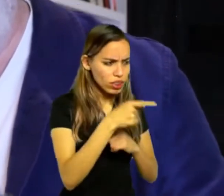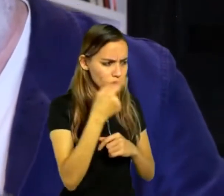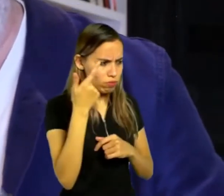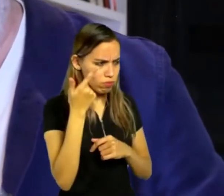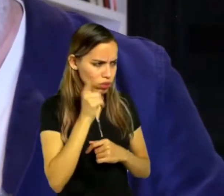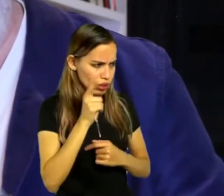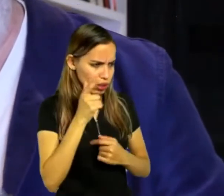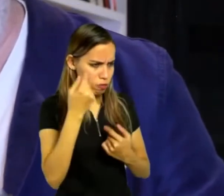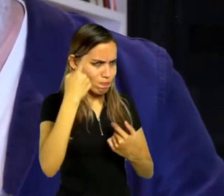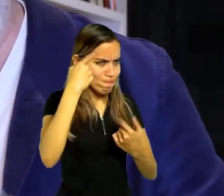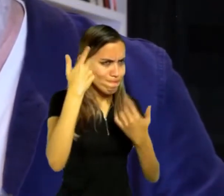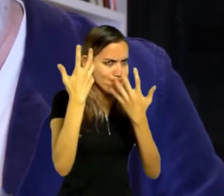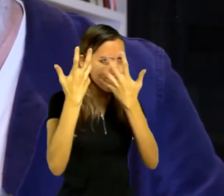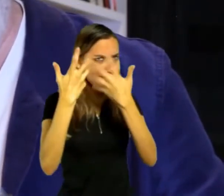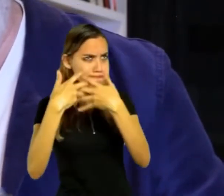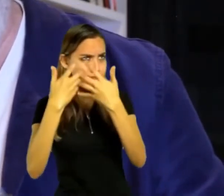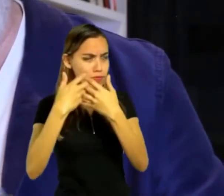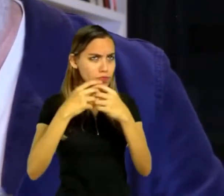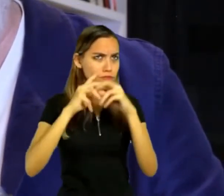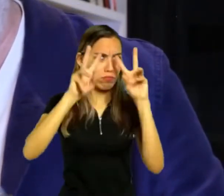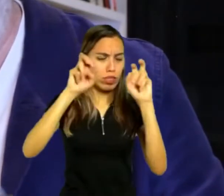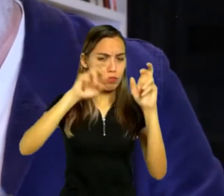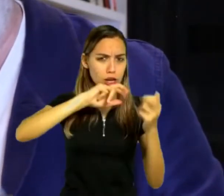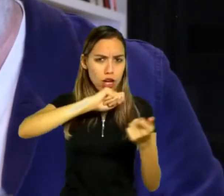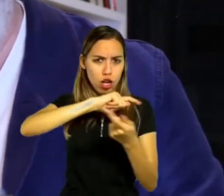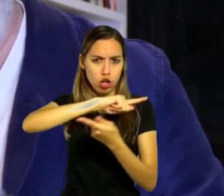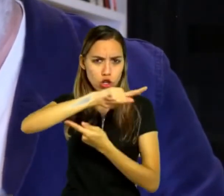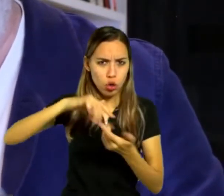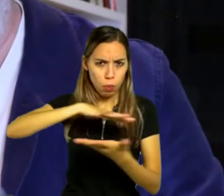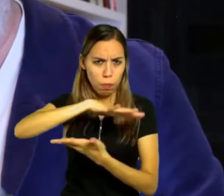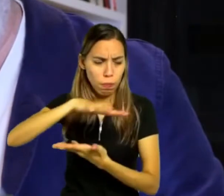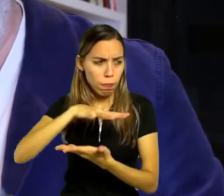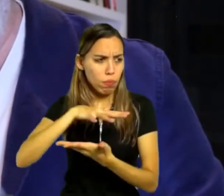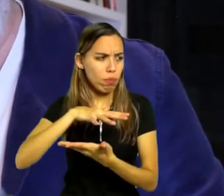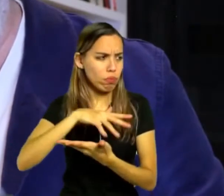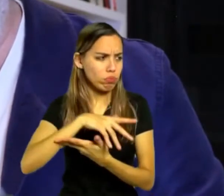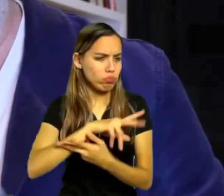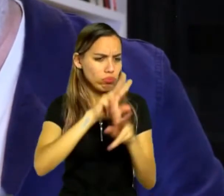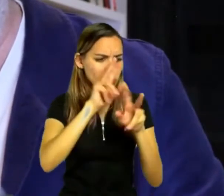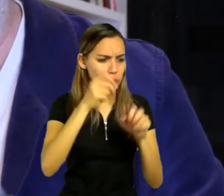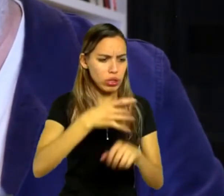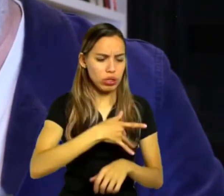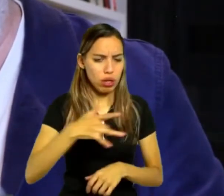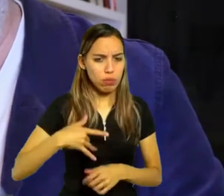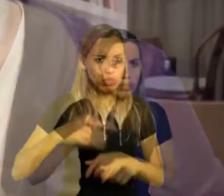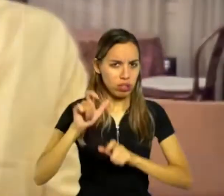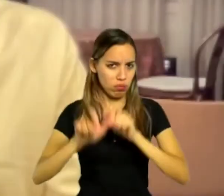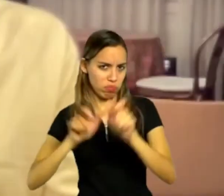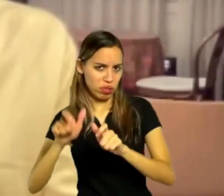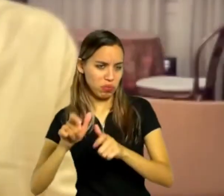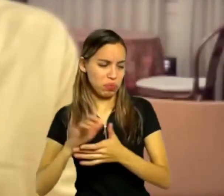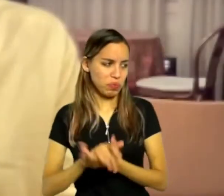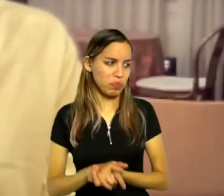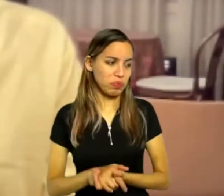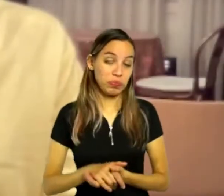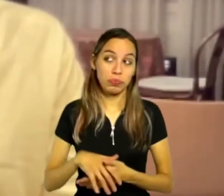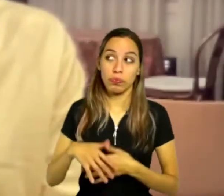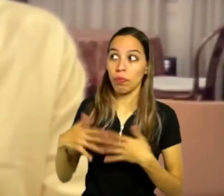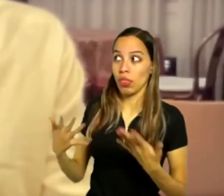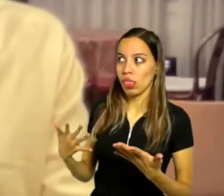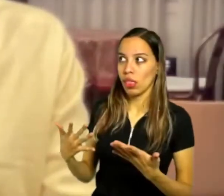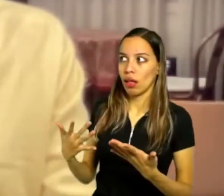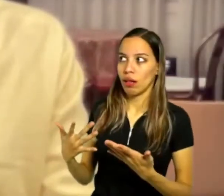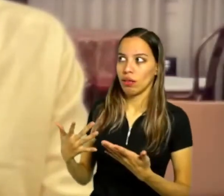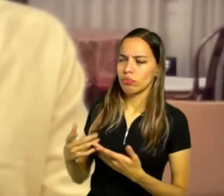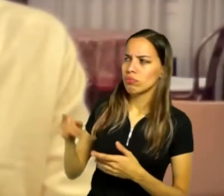global sobre a saúde pública e as pessoas nesse mundo hoje? Olha, em primeiro lugar, eu queria o endereço